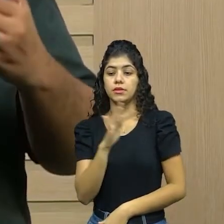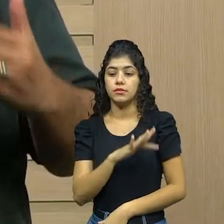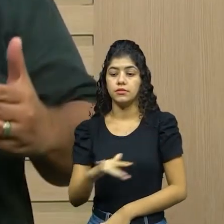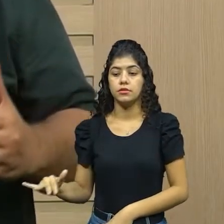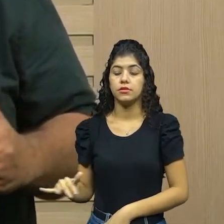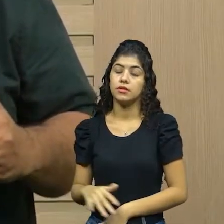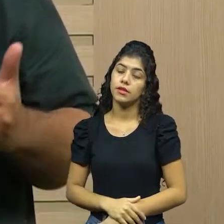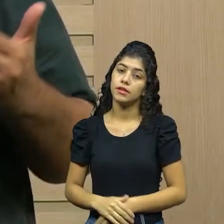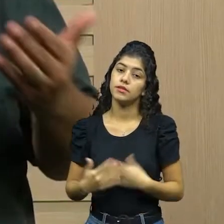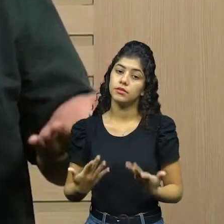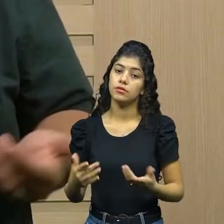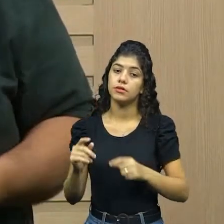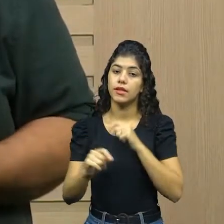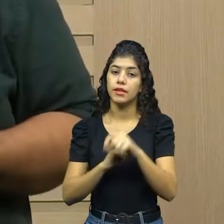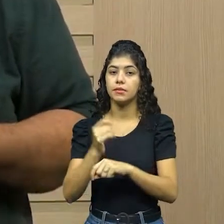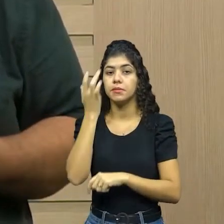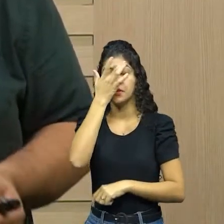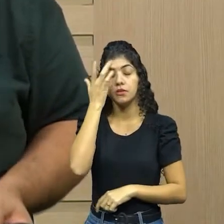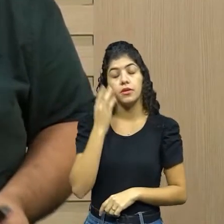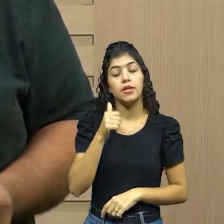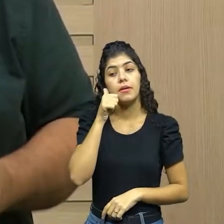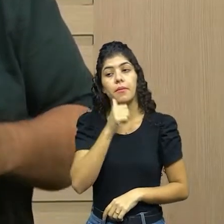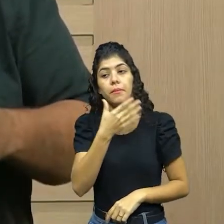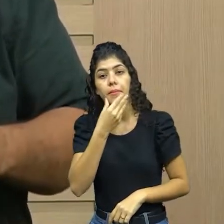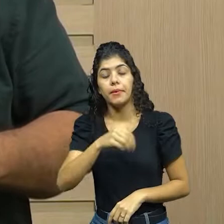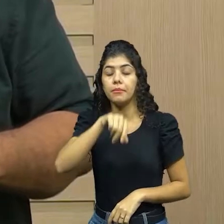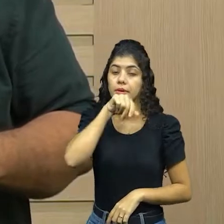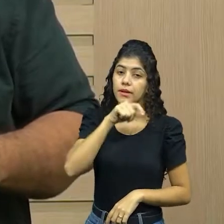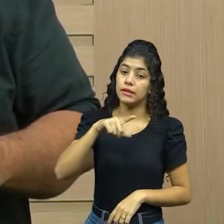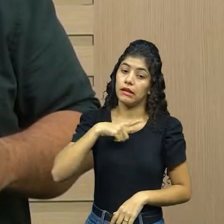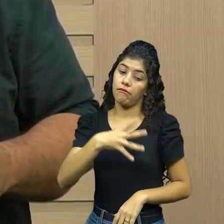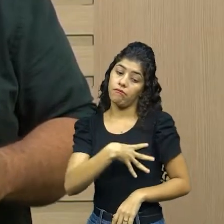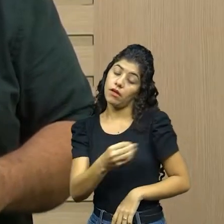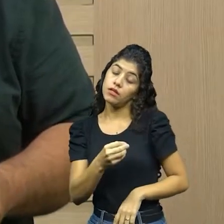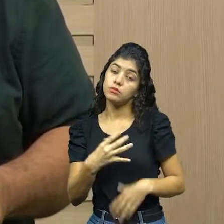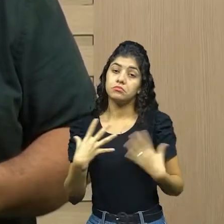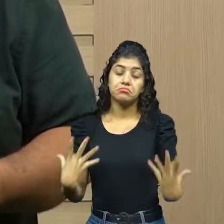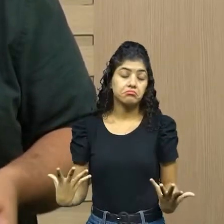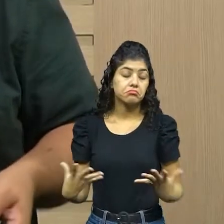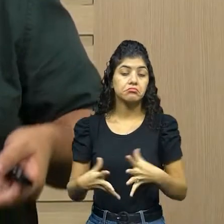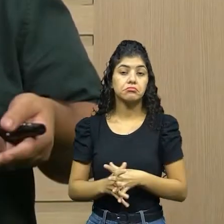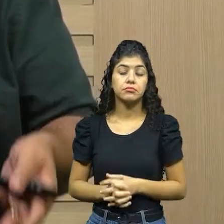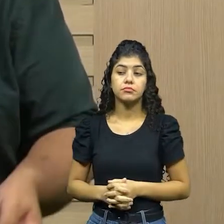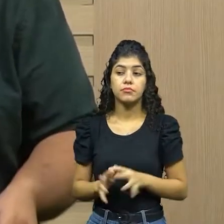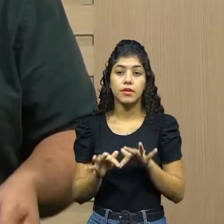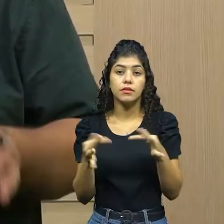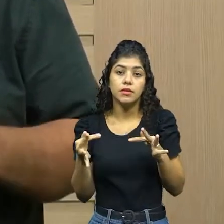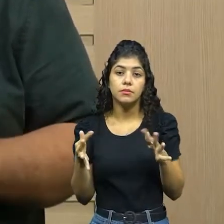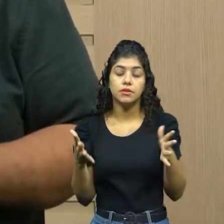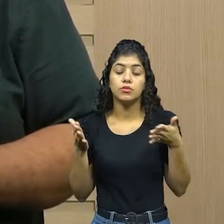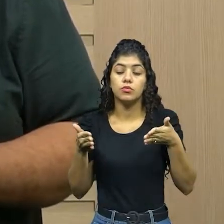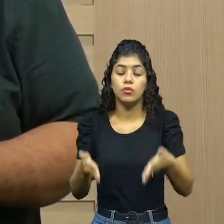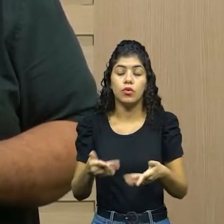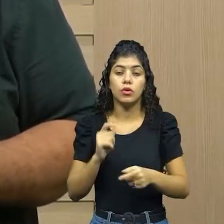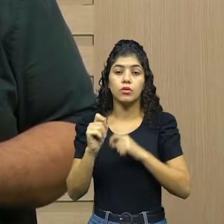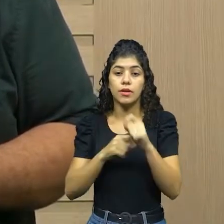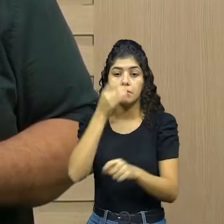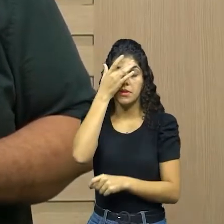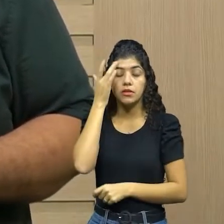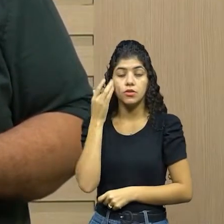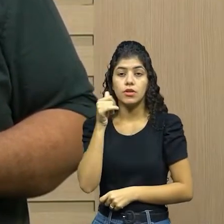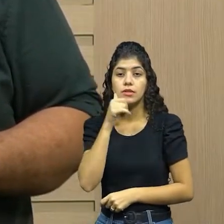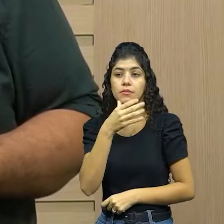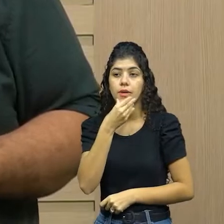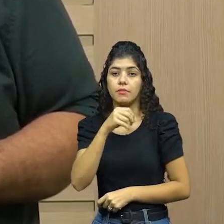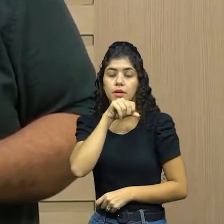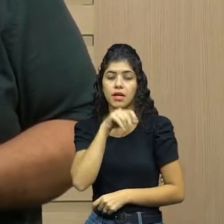meu mercado são quem? São pais que têm filhos, tá bom? Então, meu foco ali de mercado é isso, não